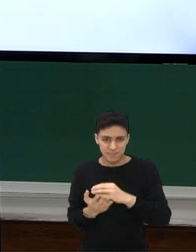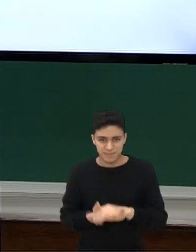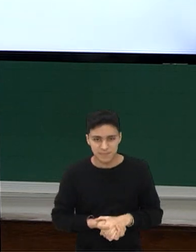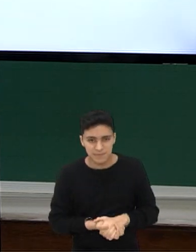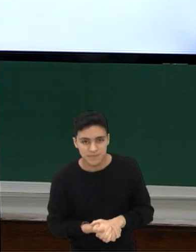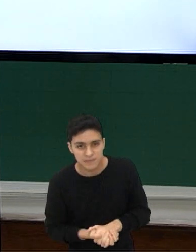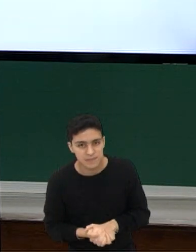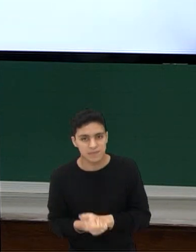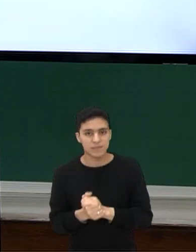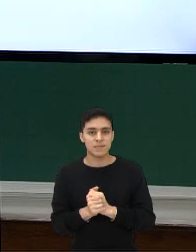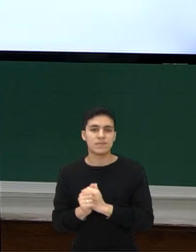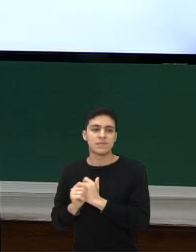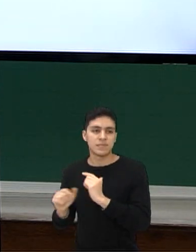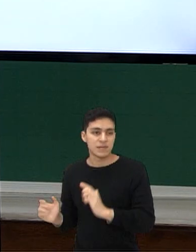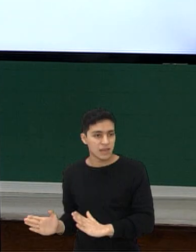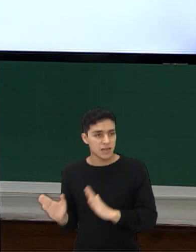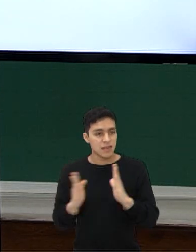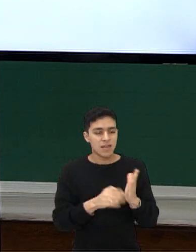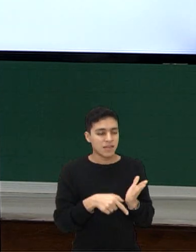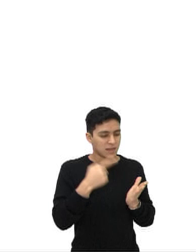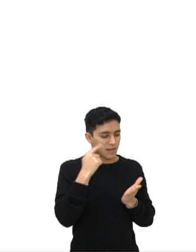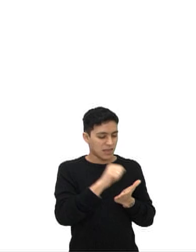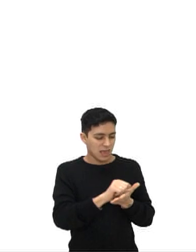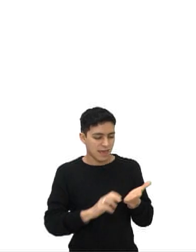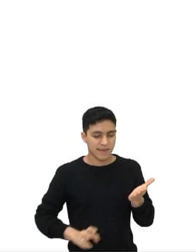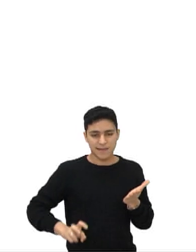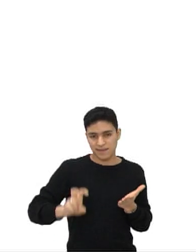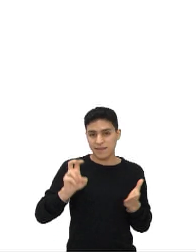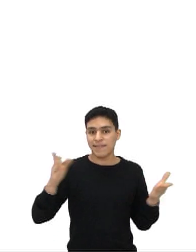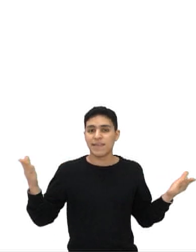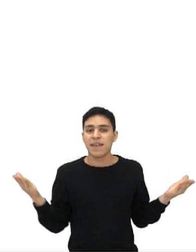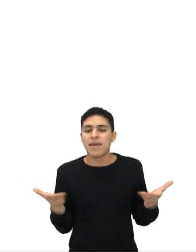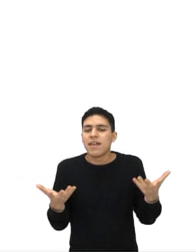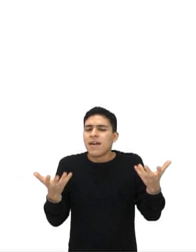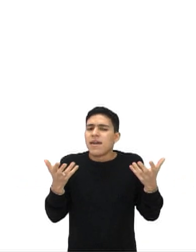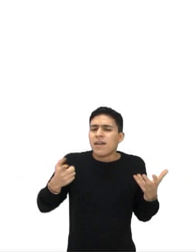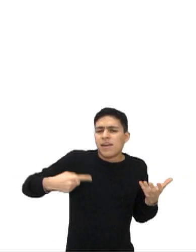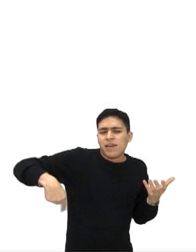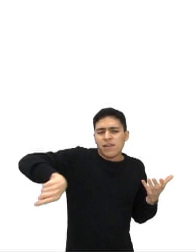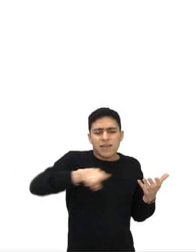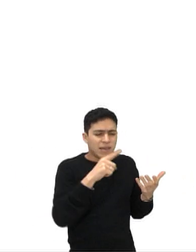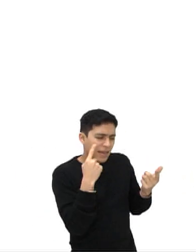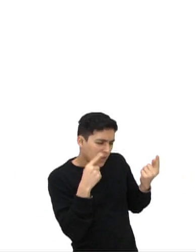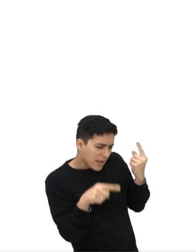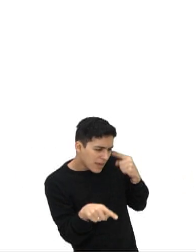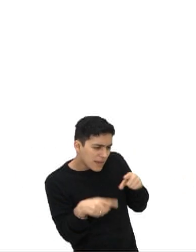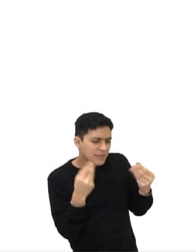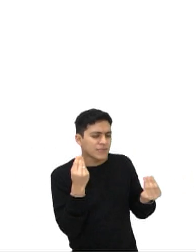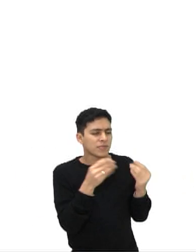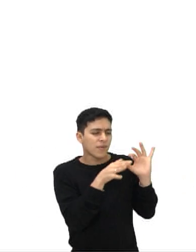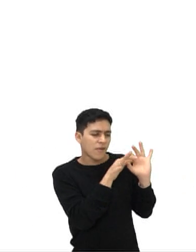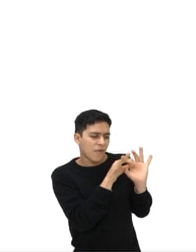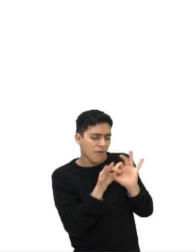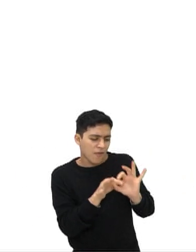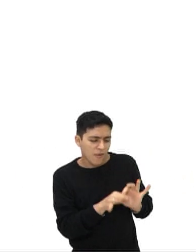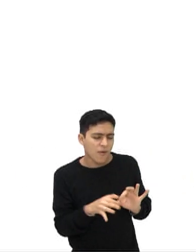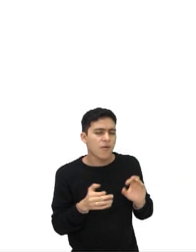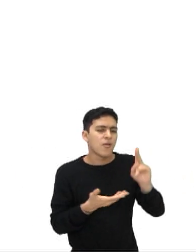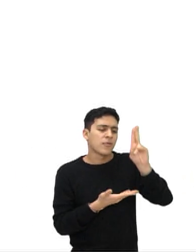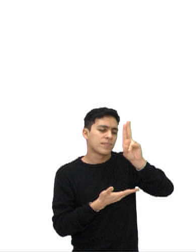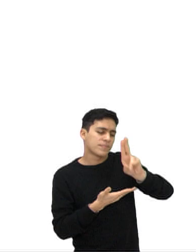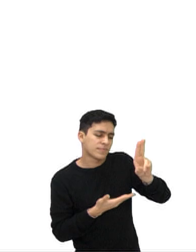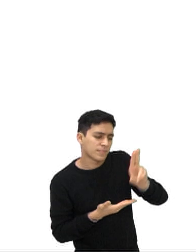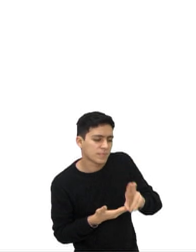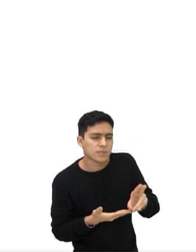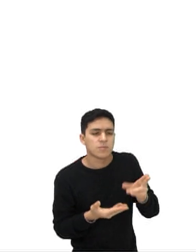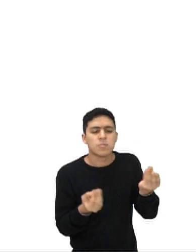lá? Temos o exercício 5 e agora eu quero que você repare e perceba os conectivos usados